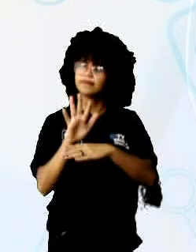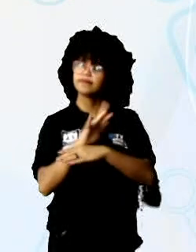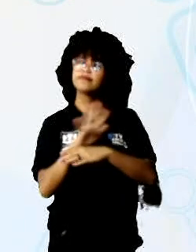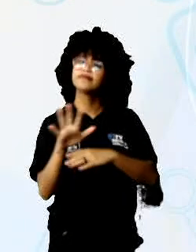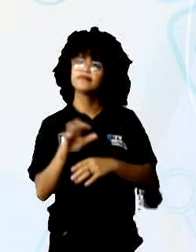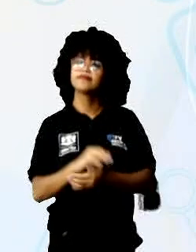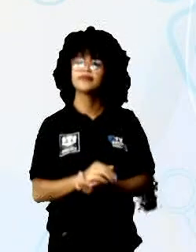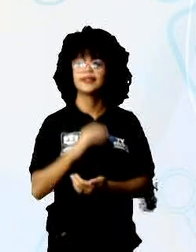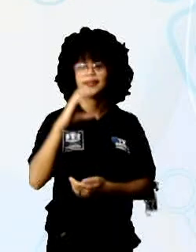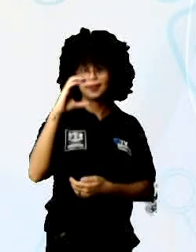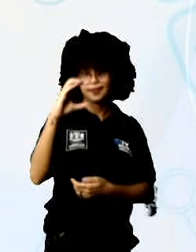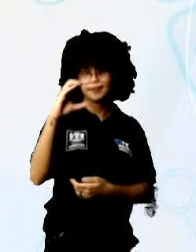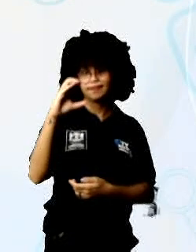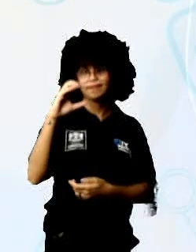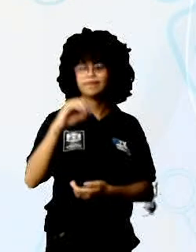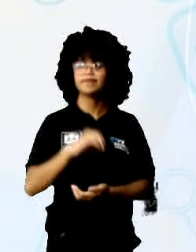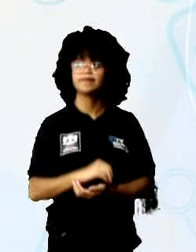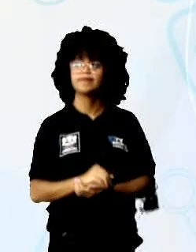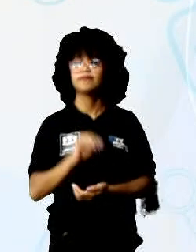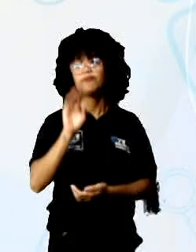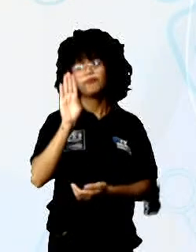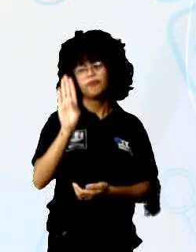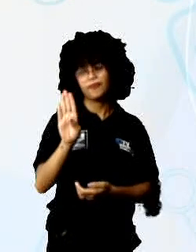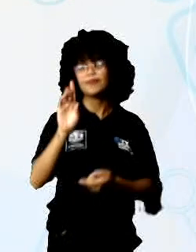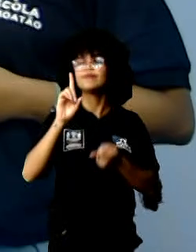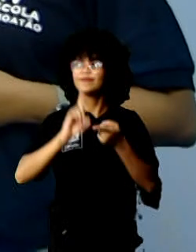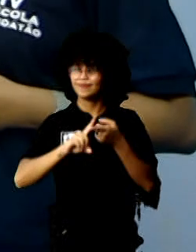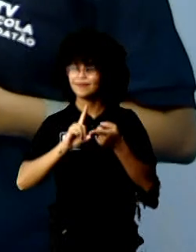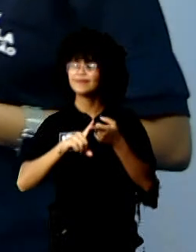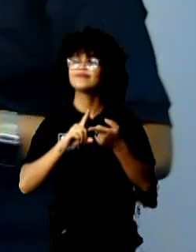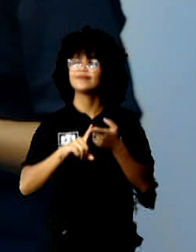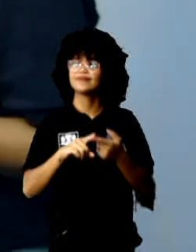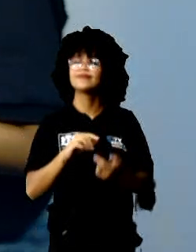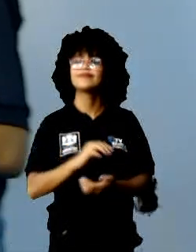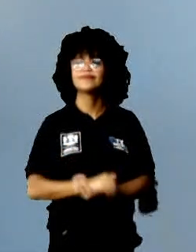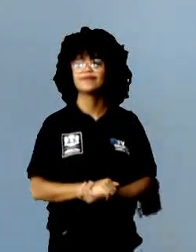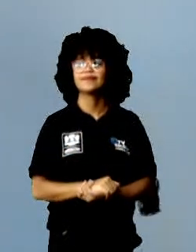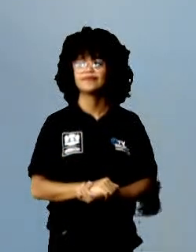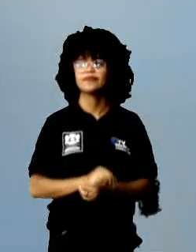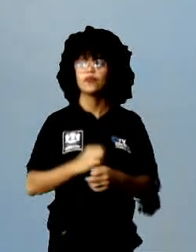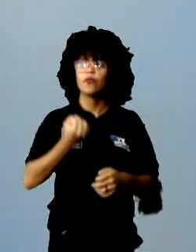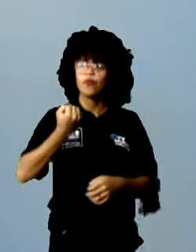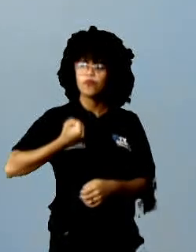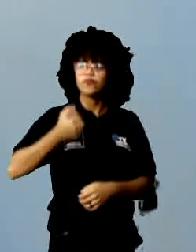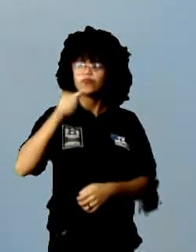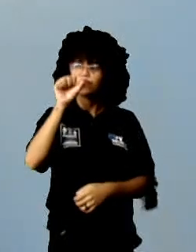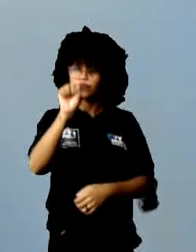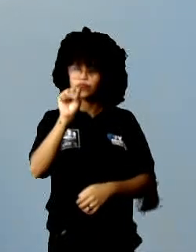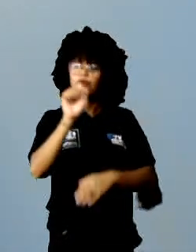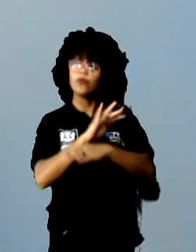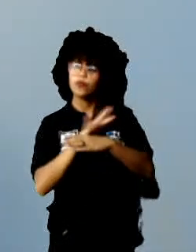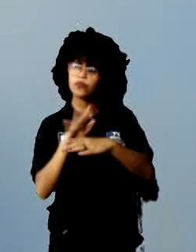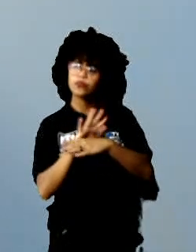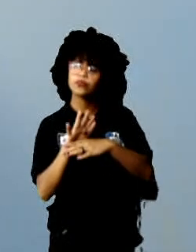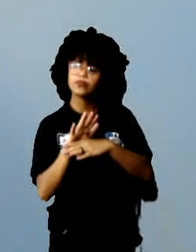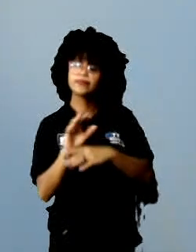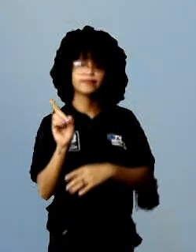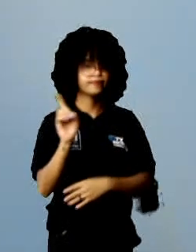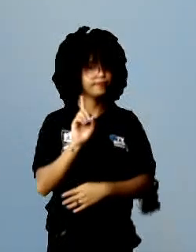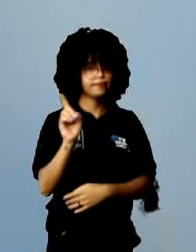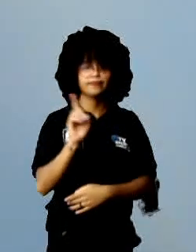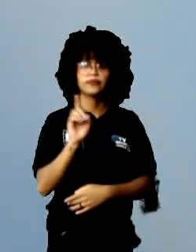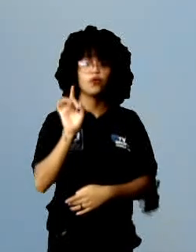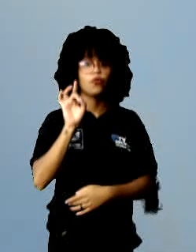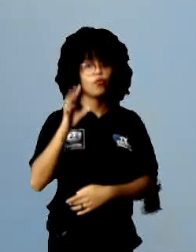você também E o bebê também faz o número 8 faz parte do alfabeto não